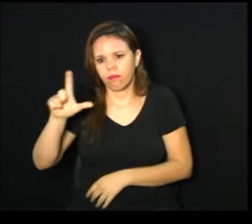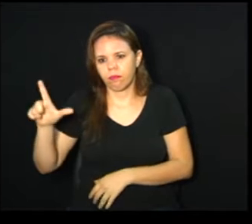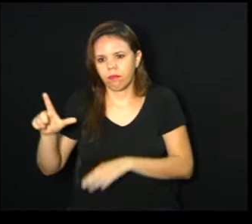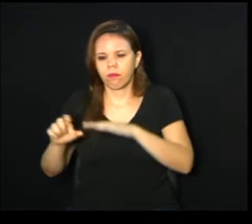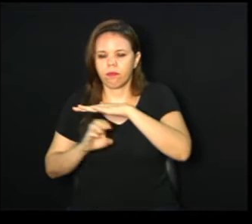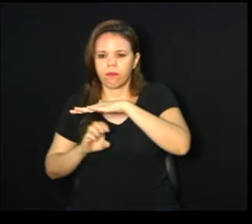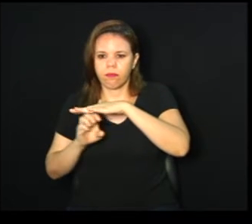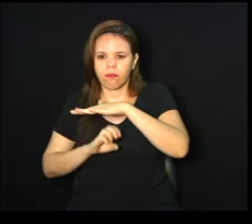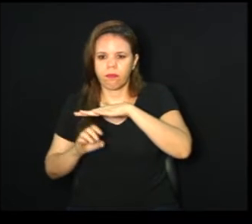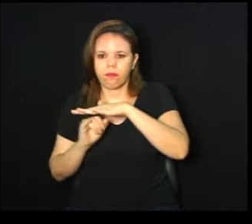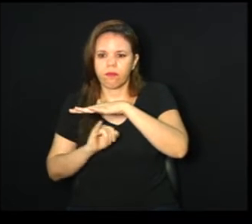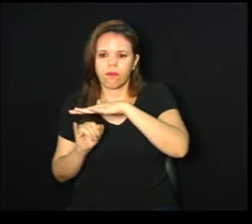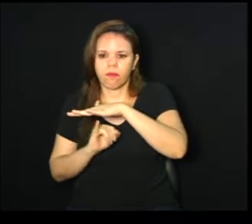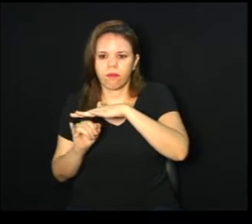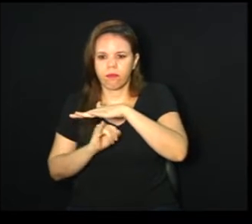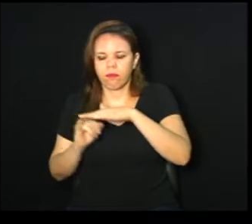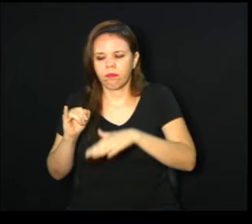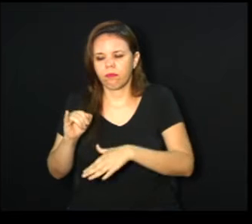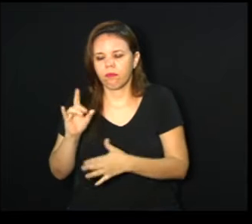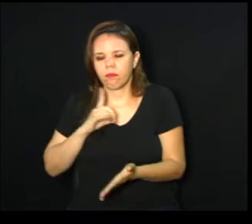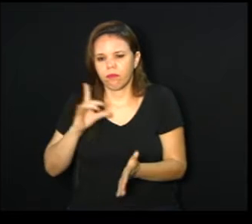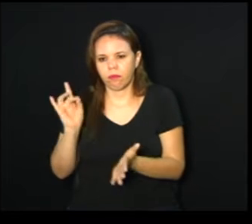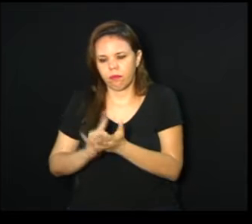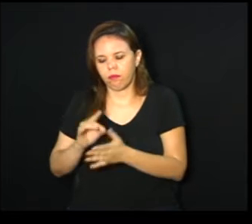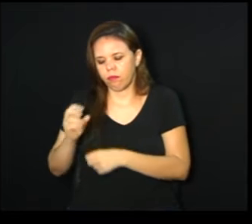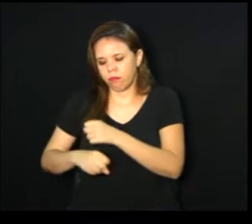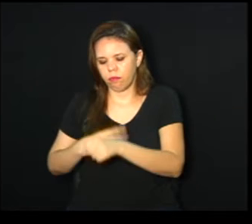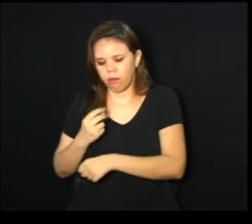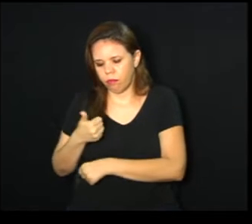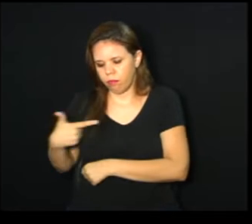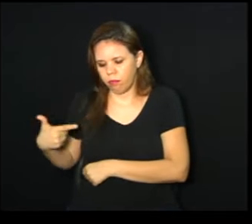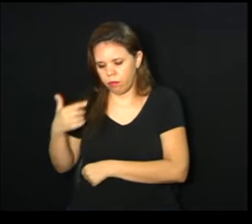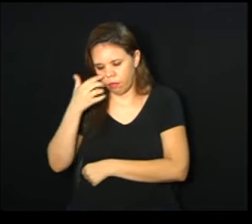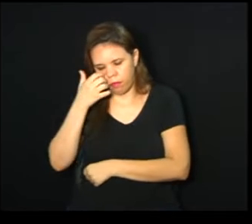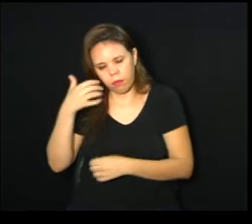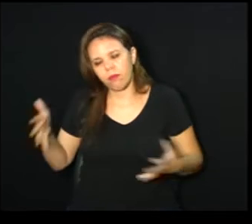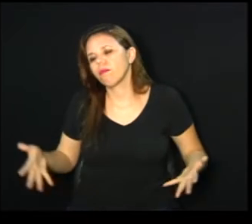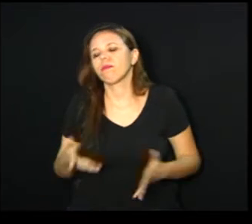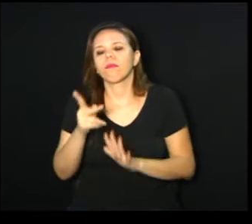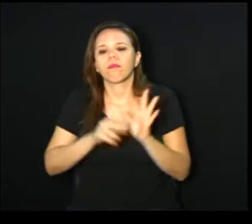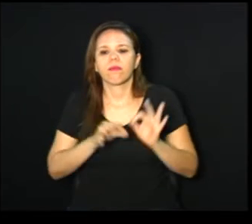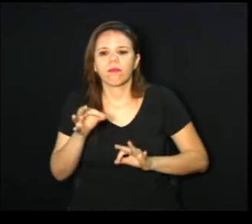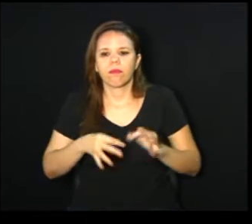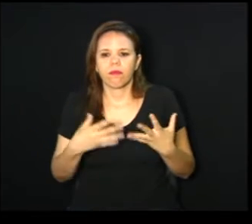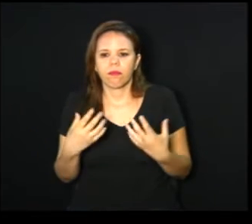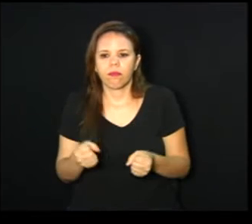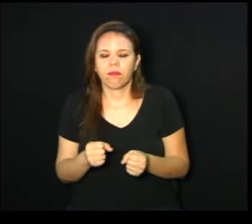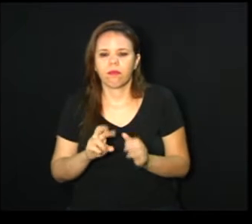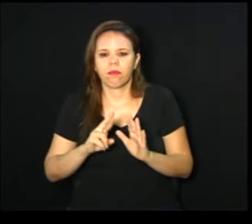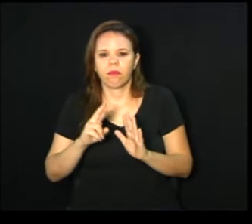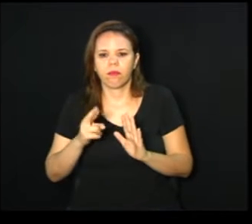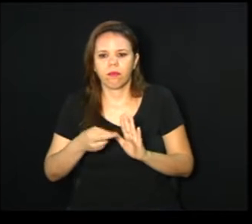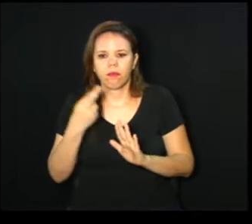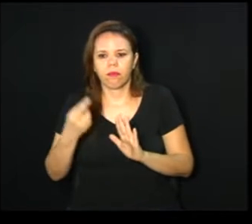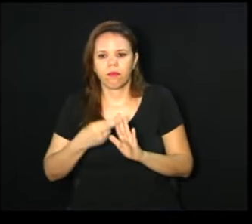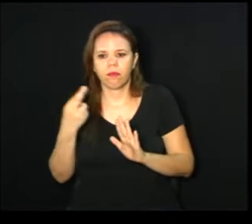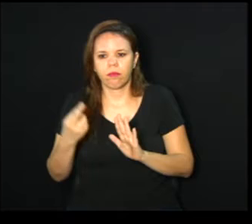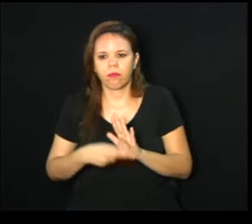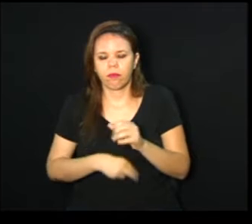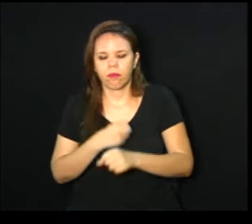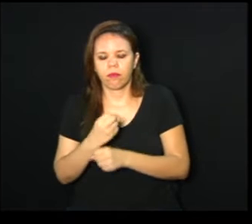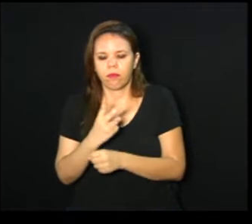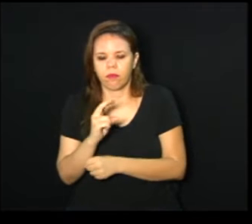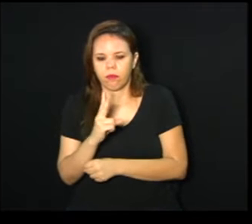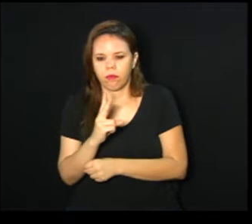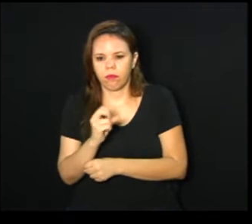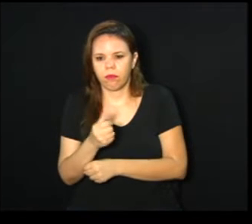regulamentação vigente desde 2012, porém, contribuições desse projeto foram assimiladas na resolução em 2015 e